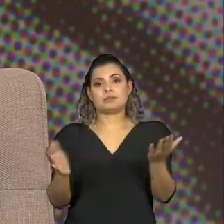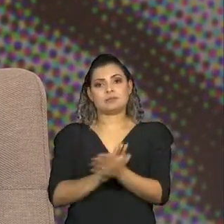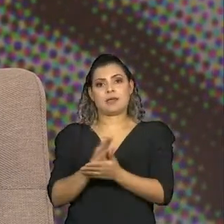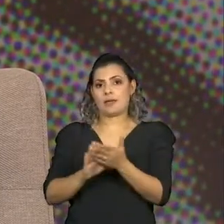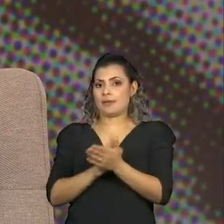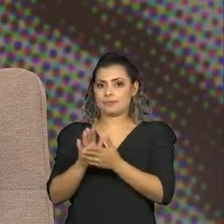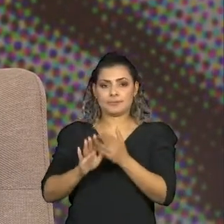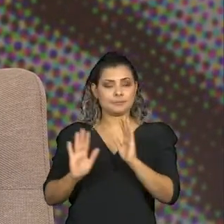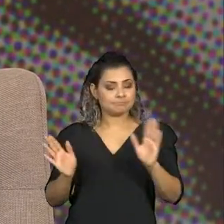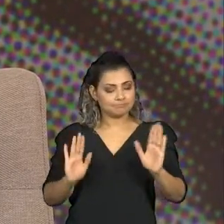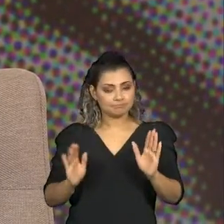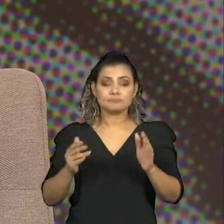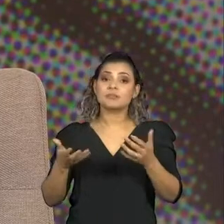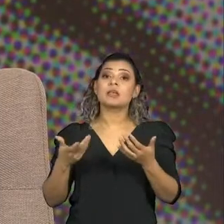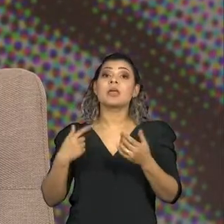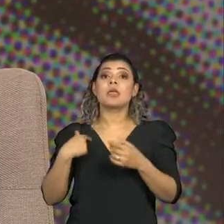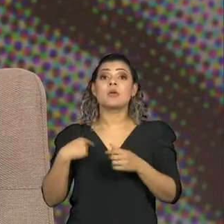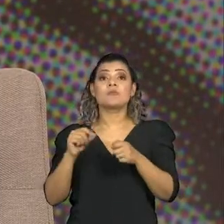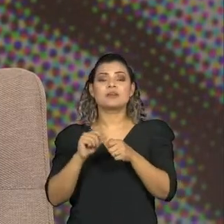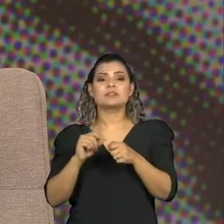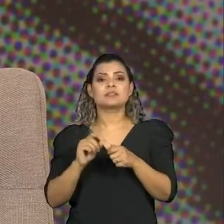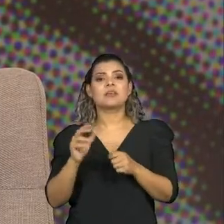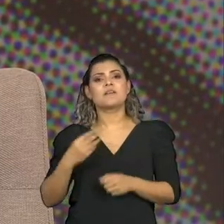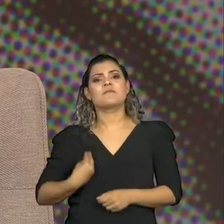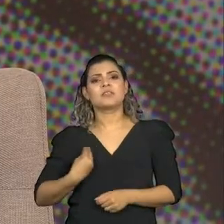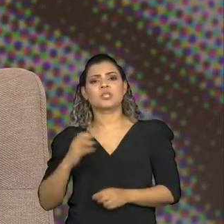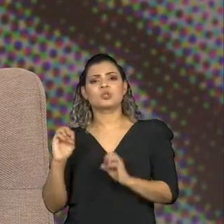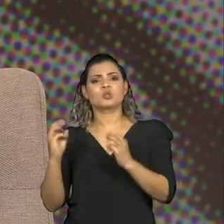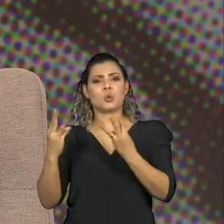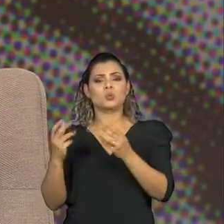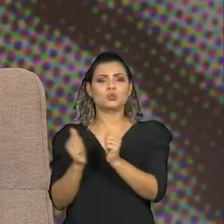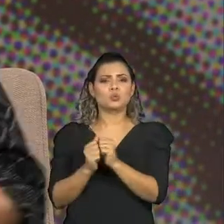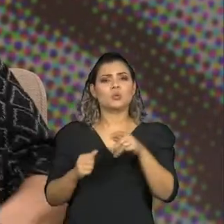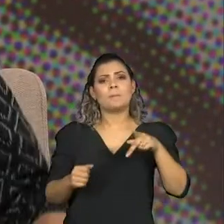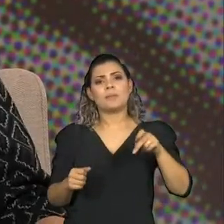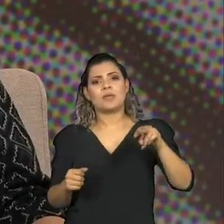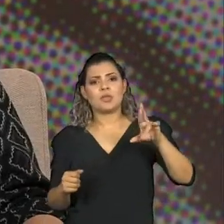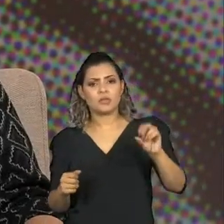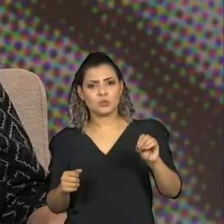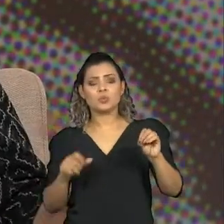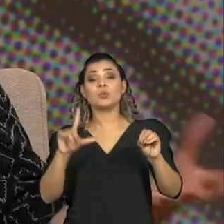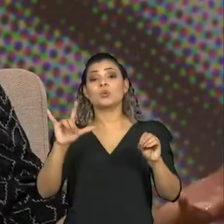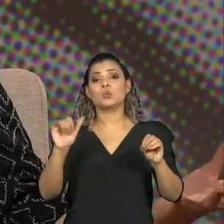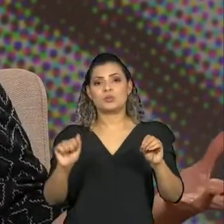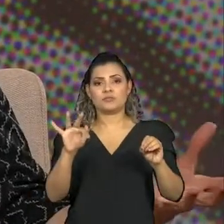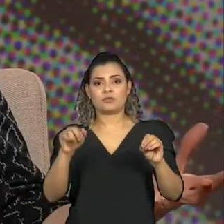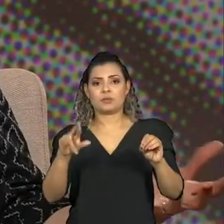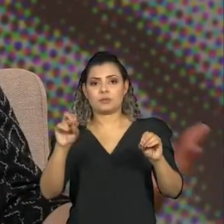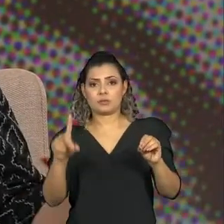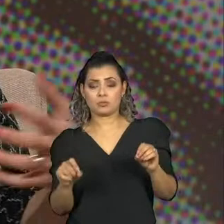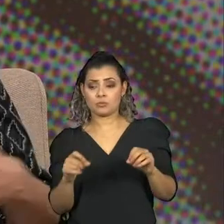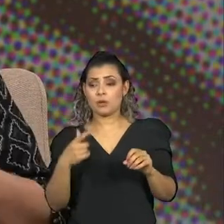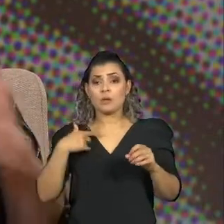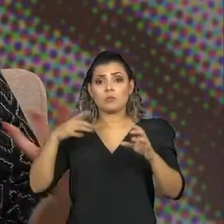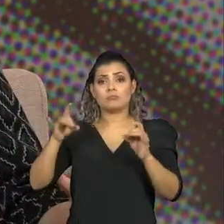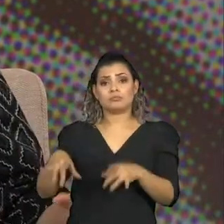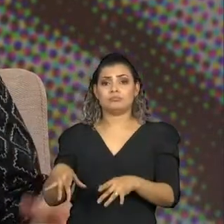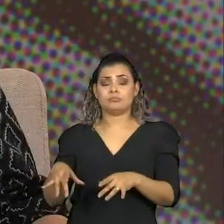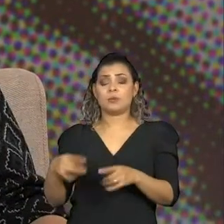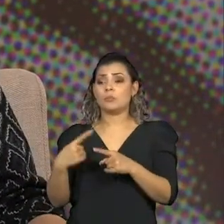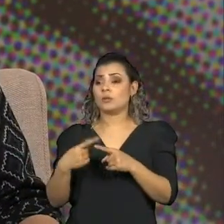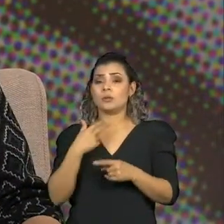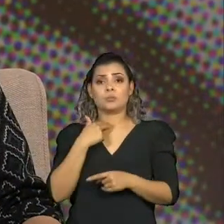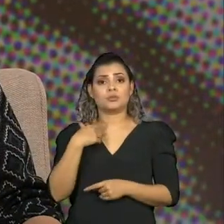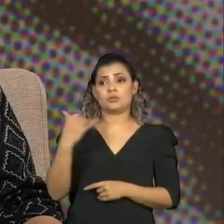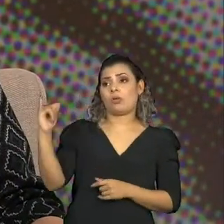fazia o Vida ao Vivo Show com o Pedro e o Luiz Fernando, e aí eu ia sair do programa porque eu não podia mais ficar na